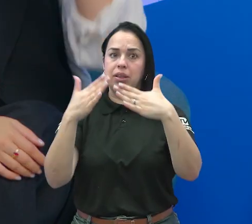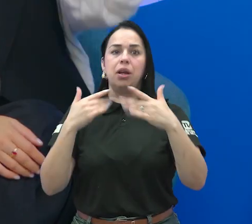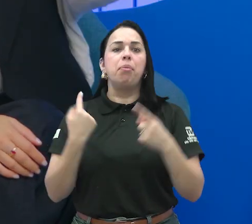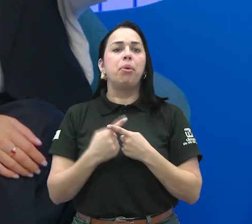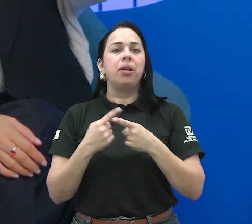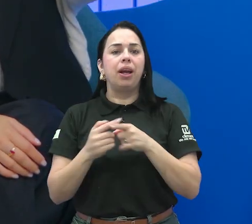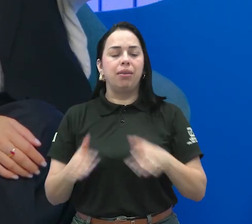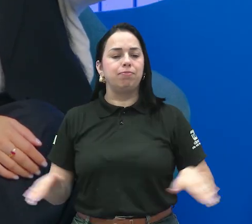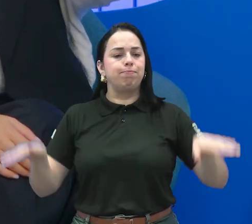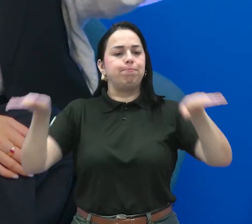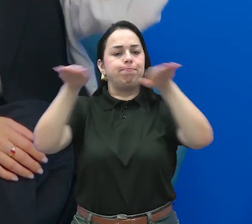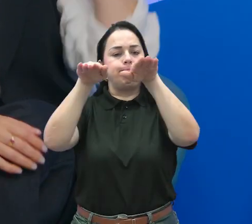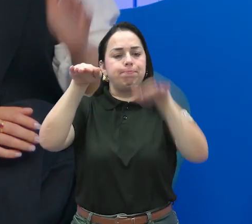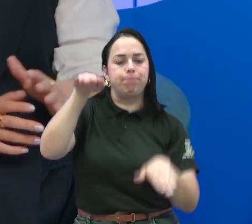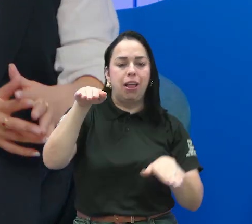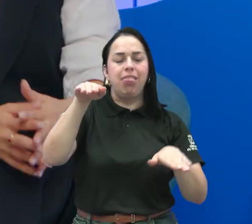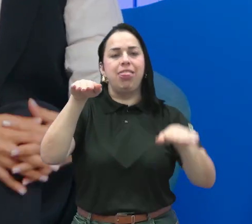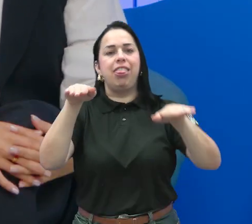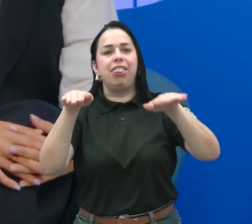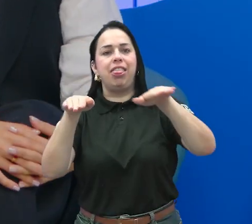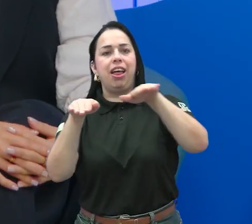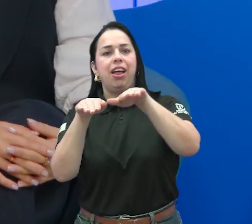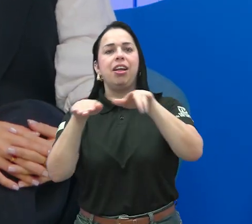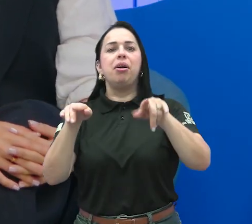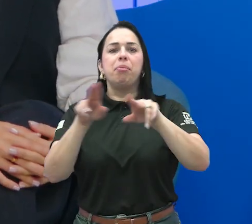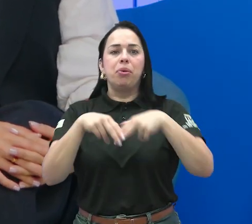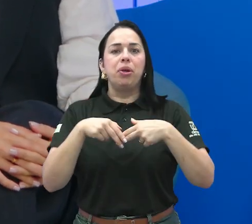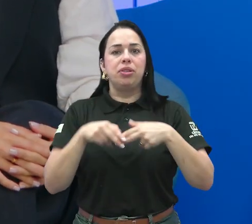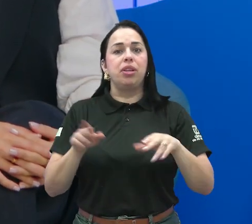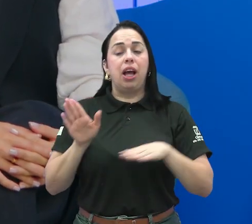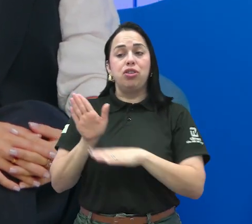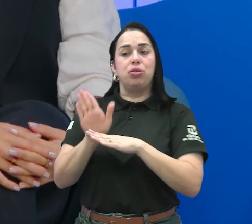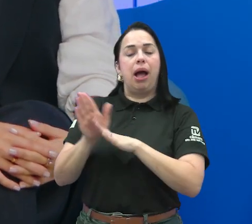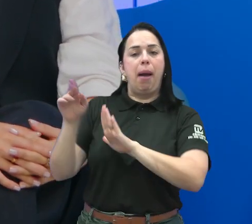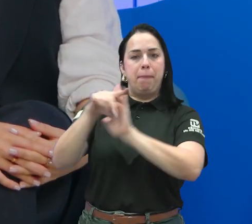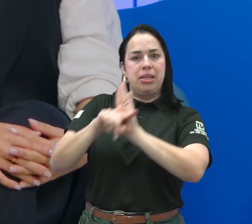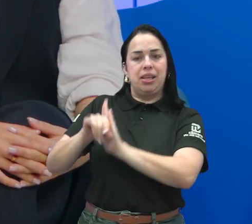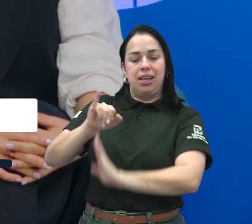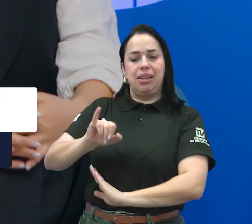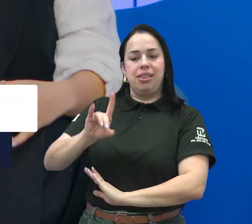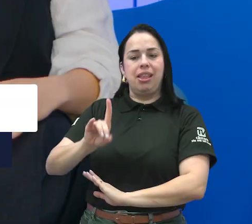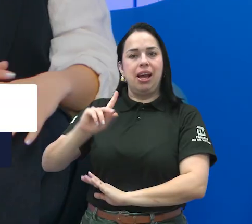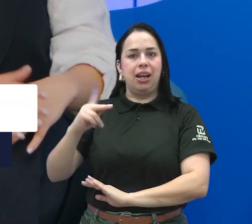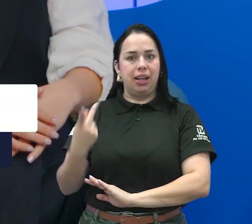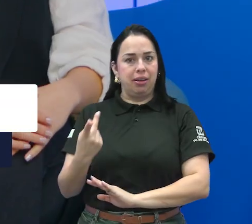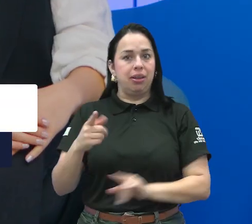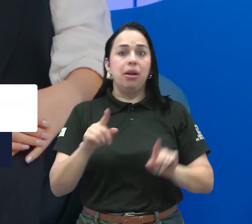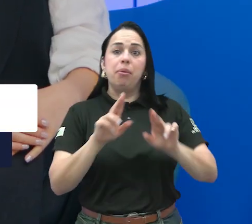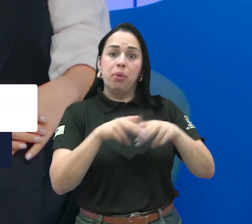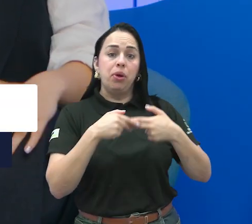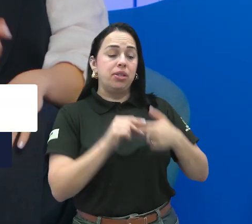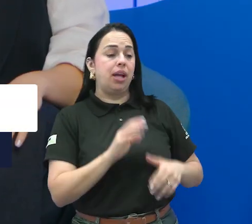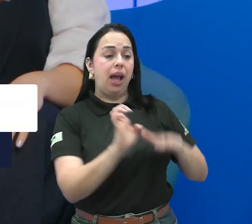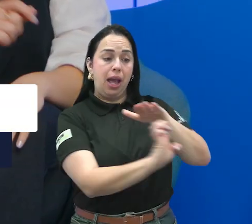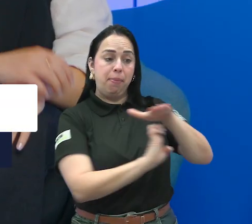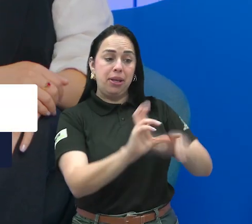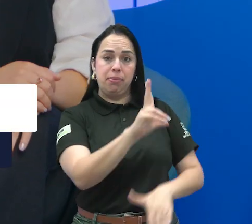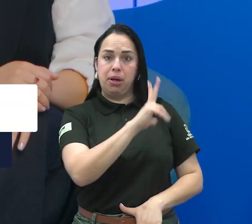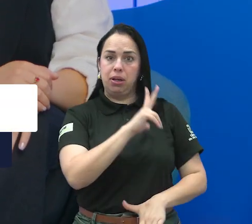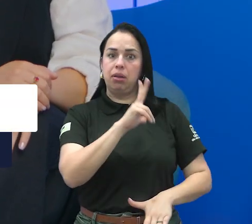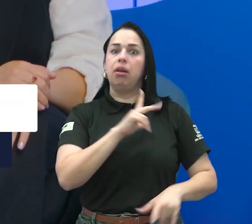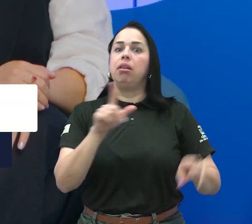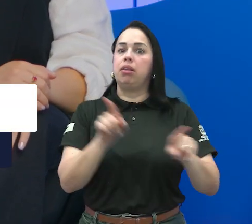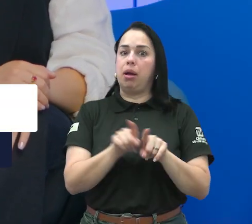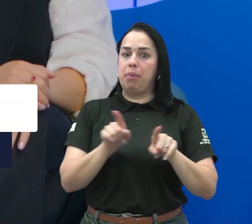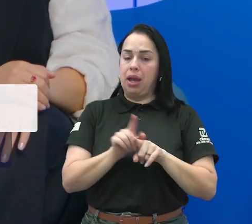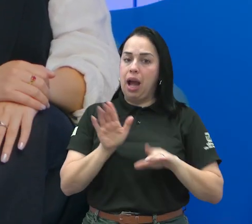reduzir desigualdades e, por isso, também tem reflexo no IDH. Isso quer dizer que a iniciativa privada também tem papel fundamental